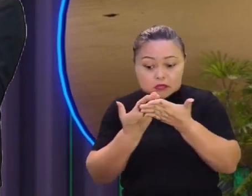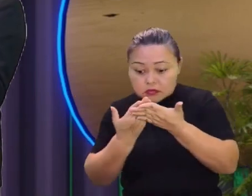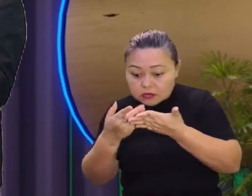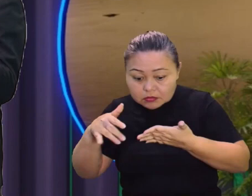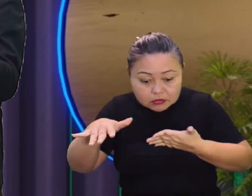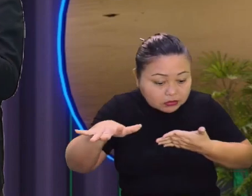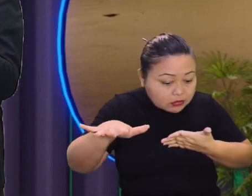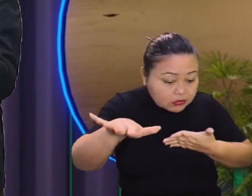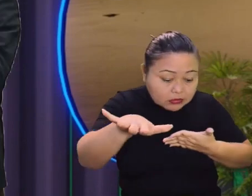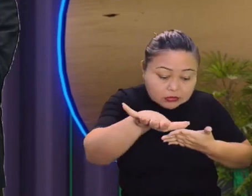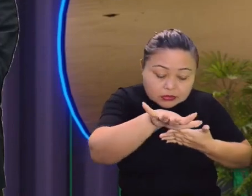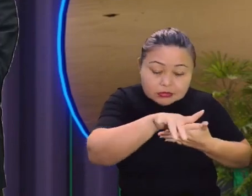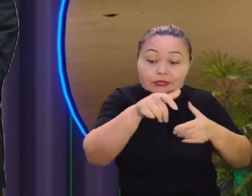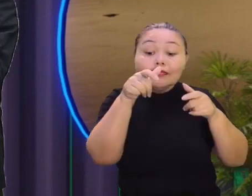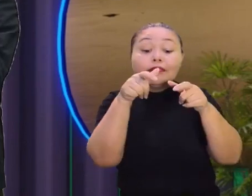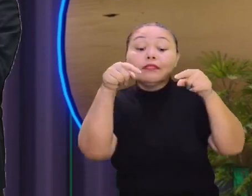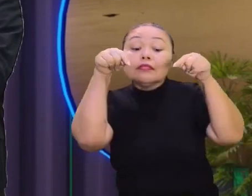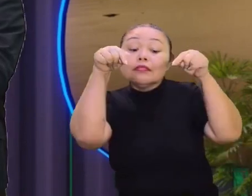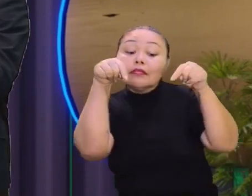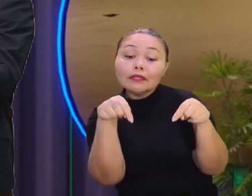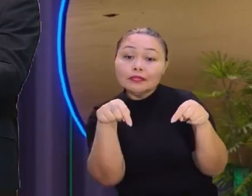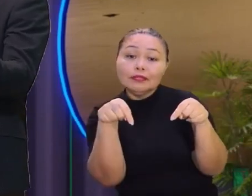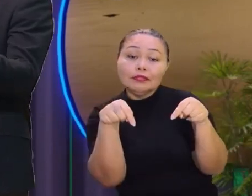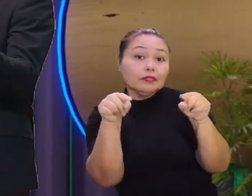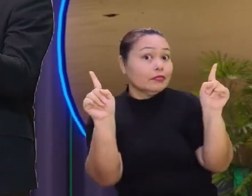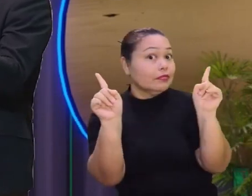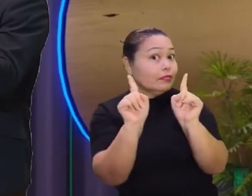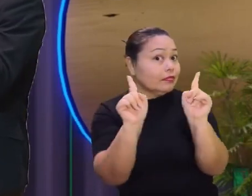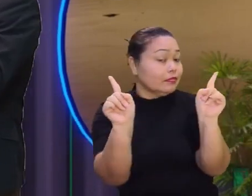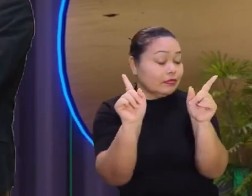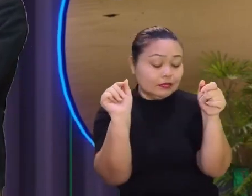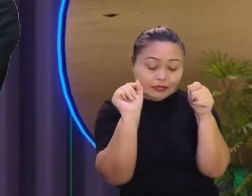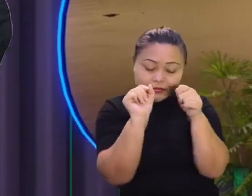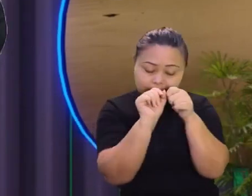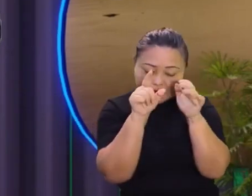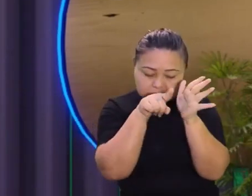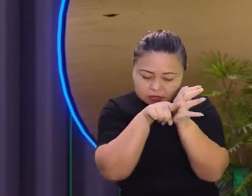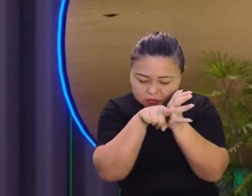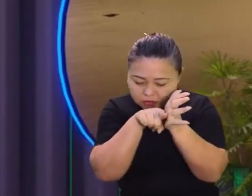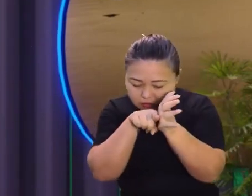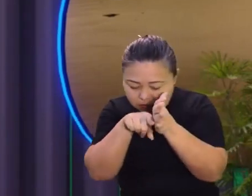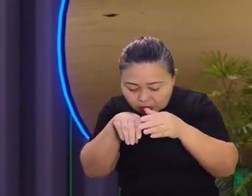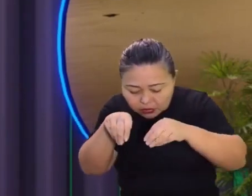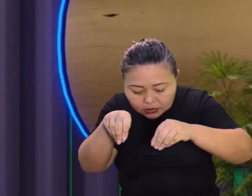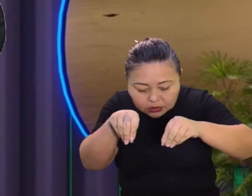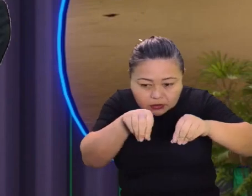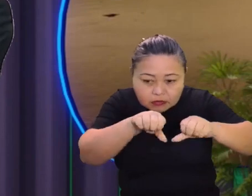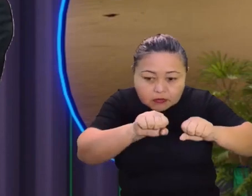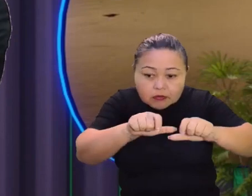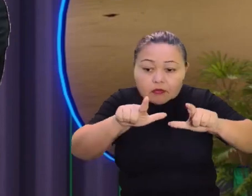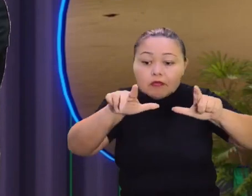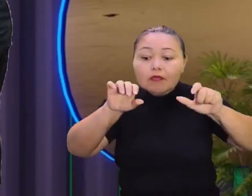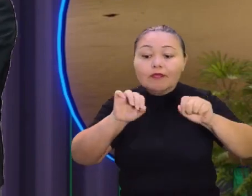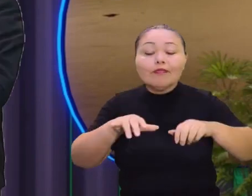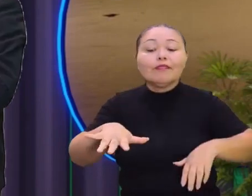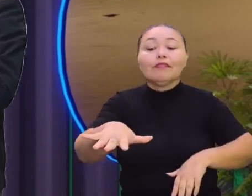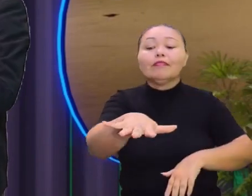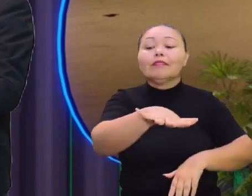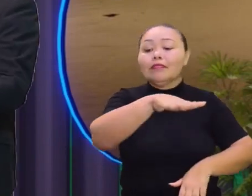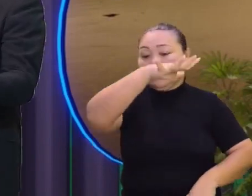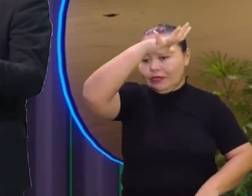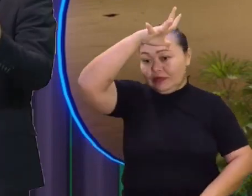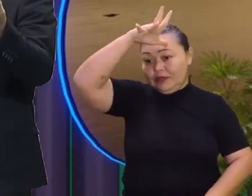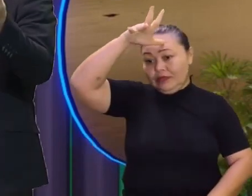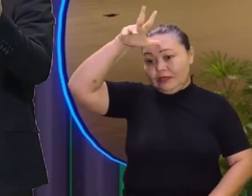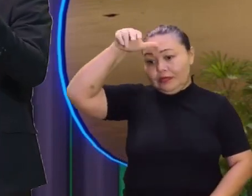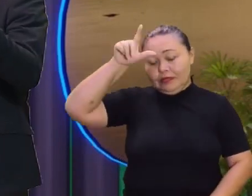estudos in loco, não fizeram estudo do solo dessa região